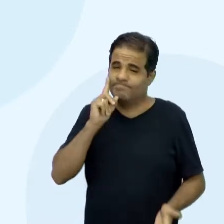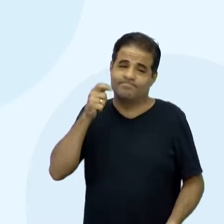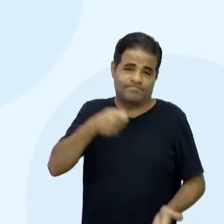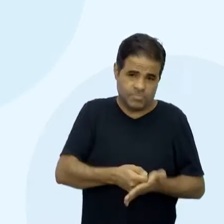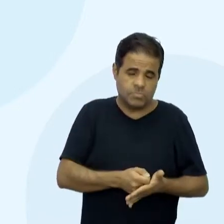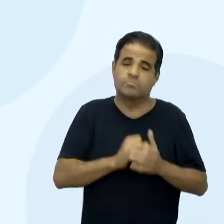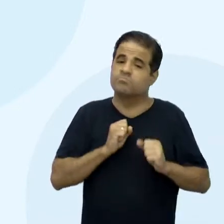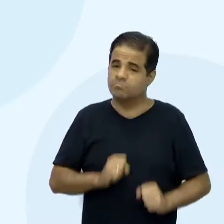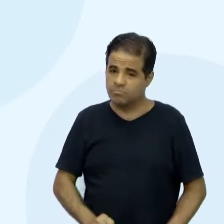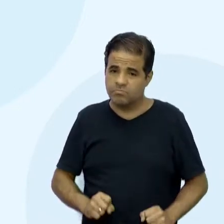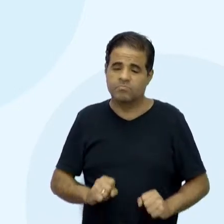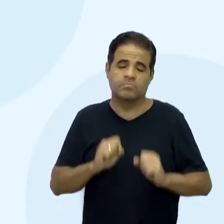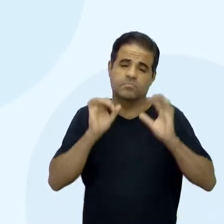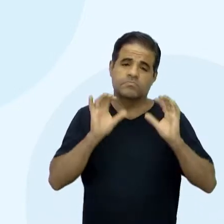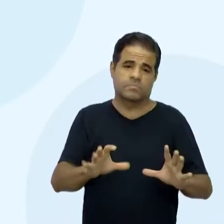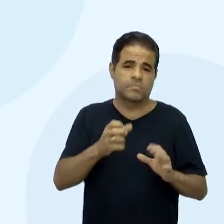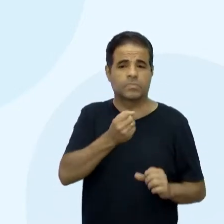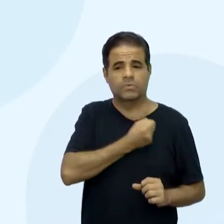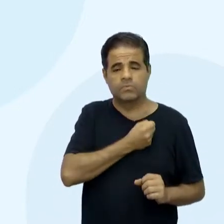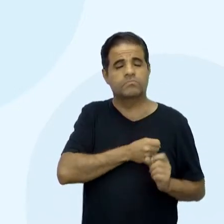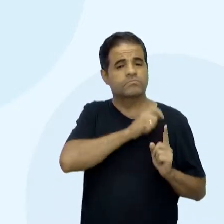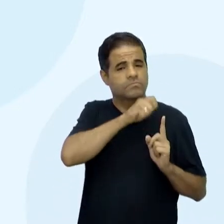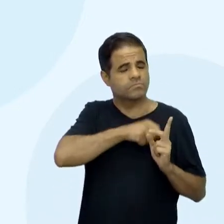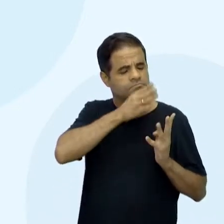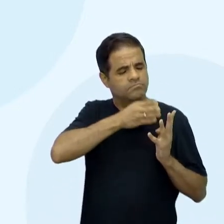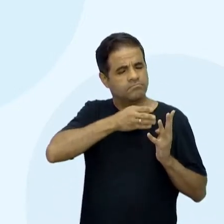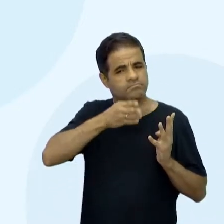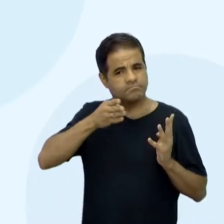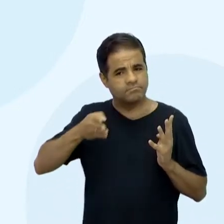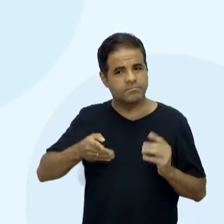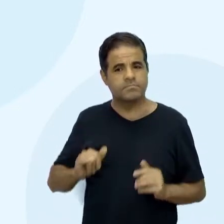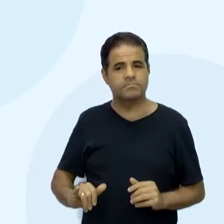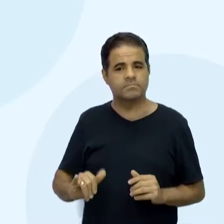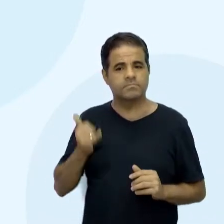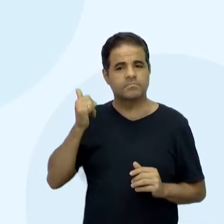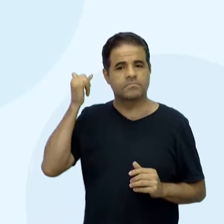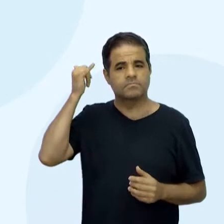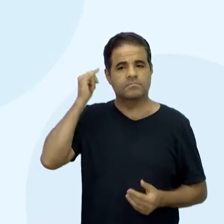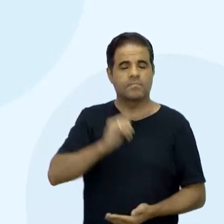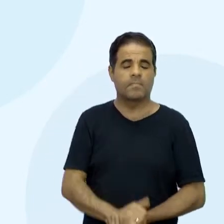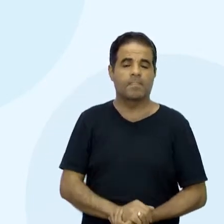pré-decidido pode acabar impactando no número de parcelas e juros.